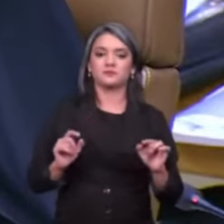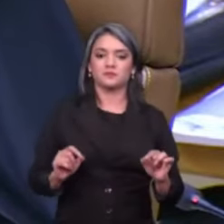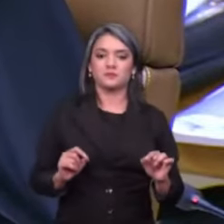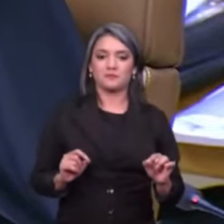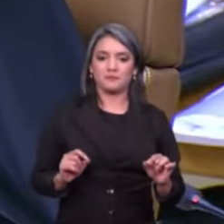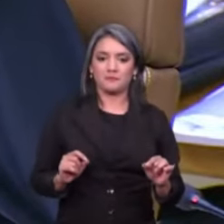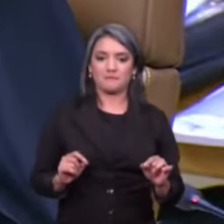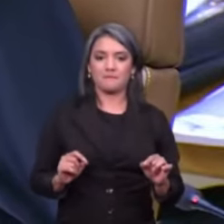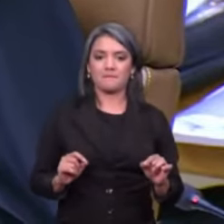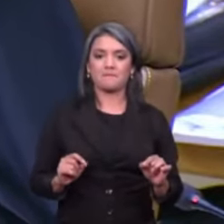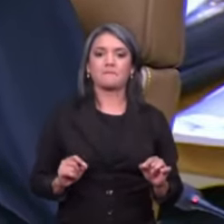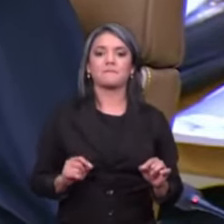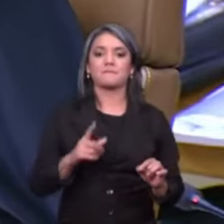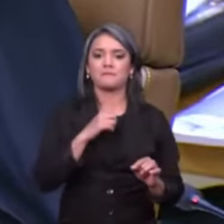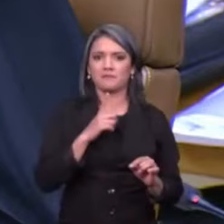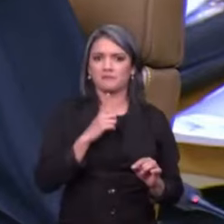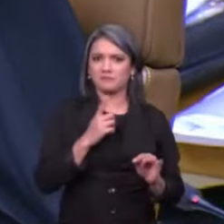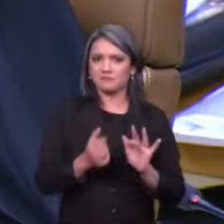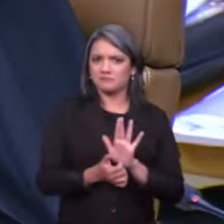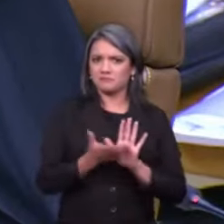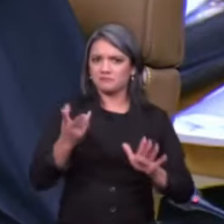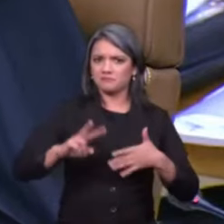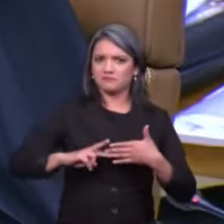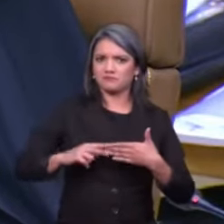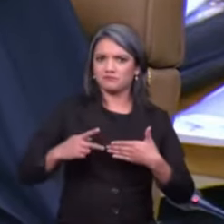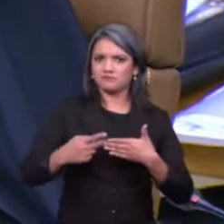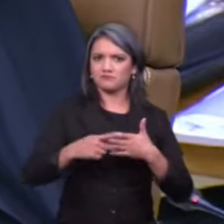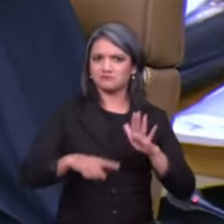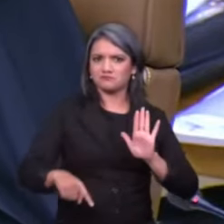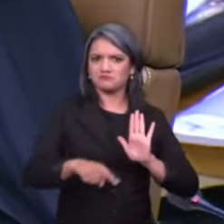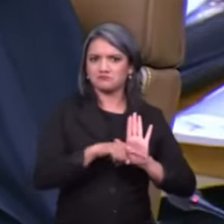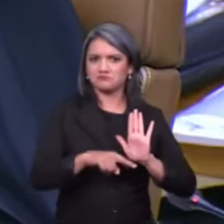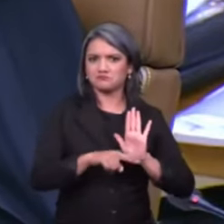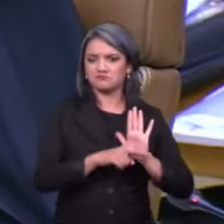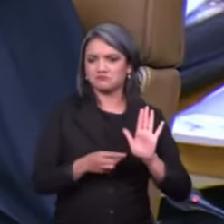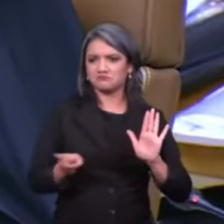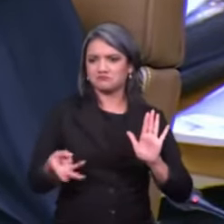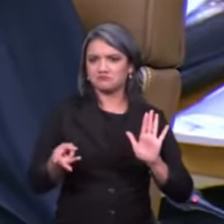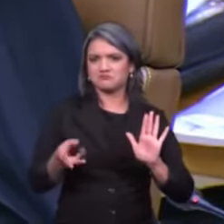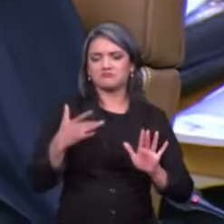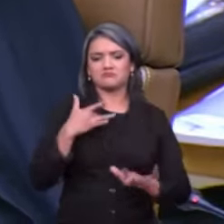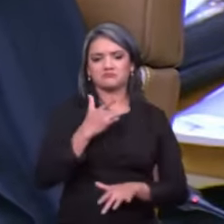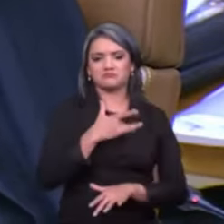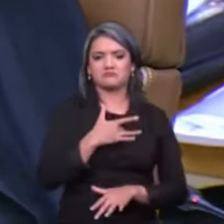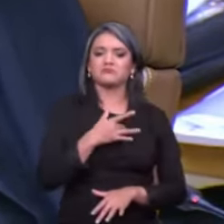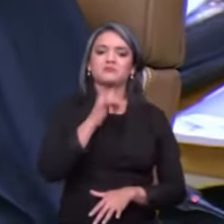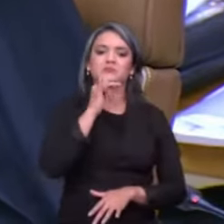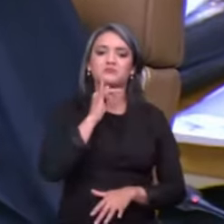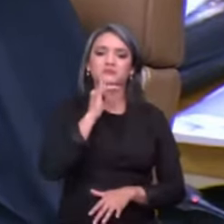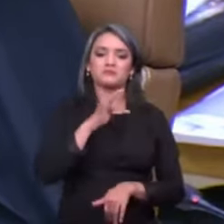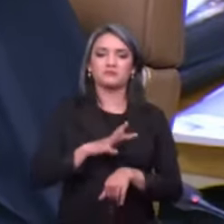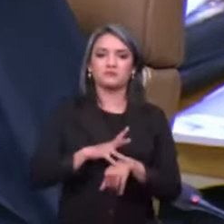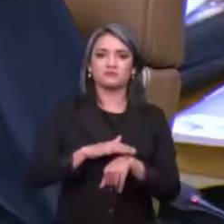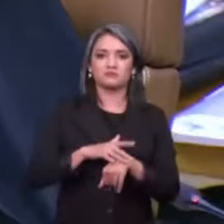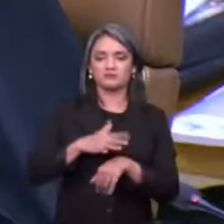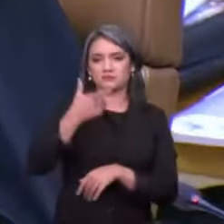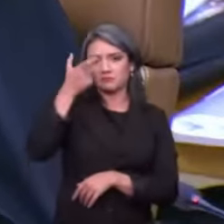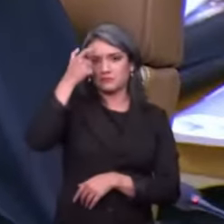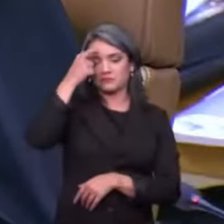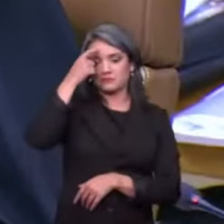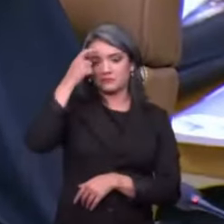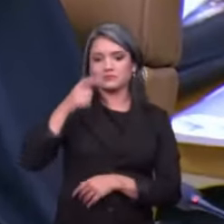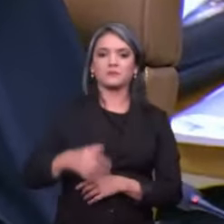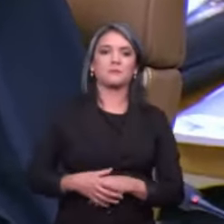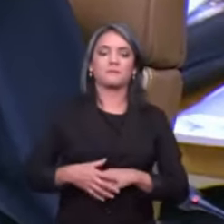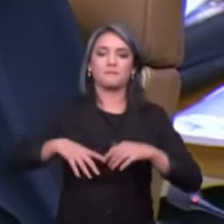vasta literatura médica inúmeros efeitos danosos da maconha para a saúde dos usuários. Vejamos. Doenças mentais.